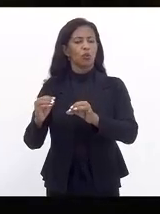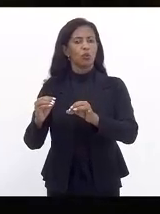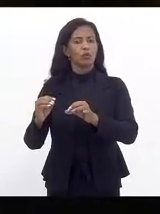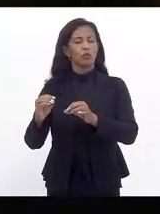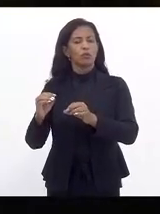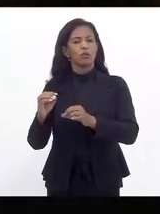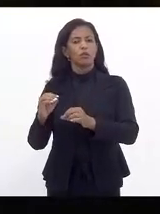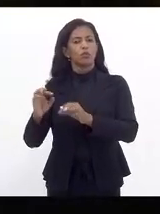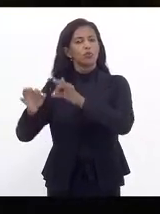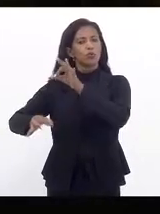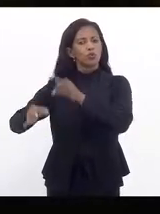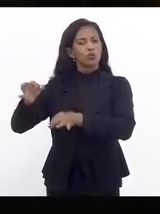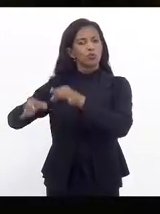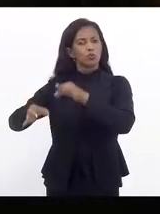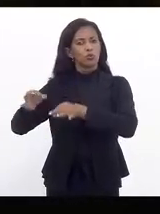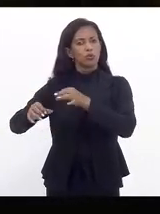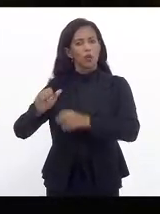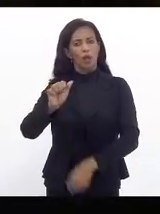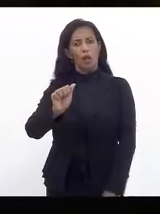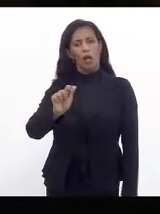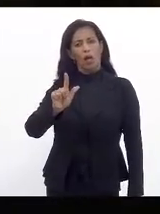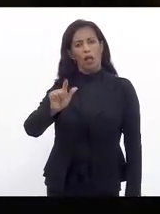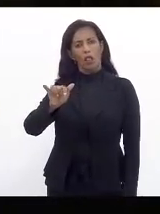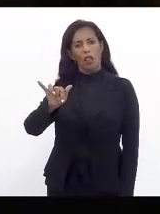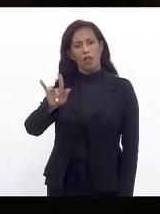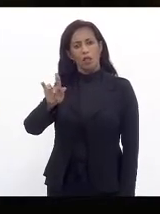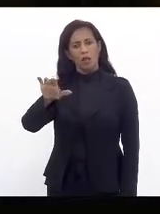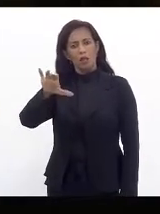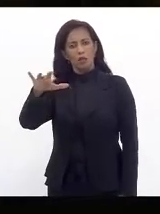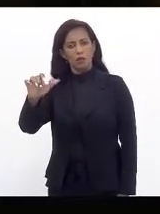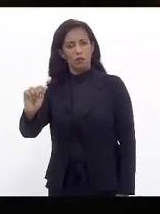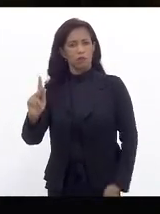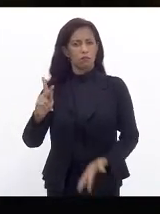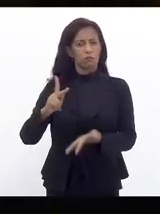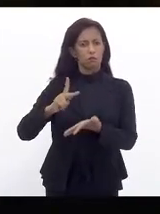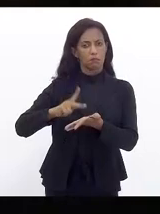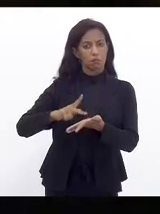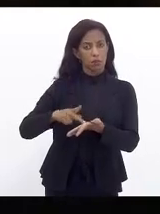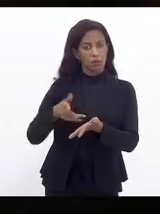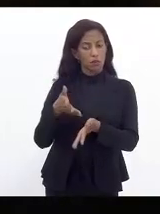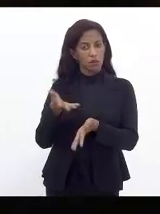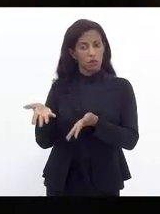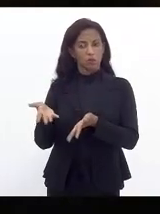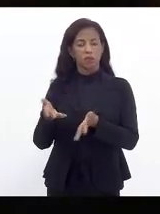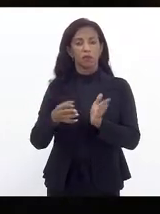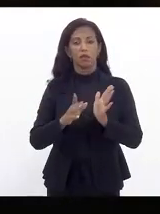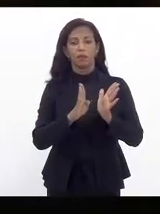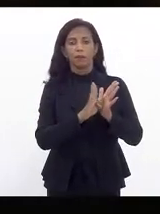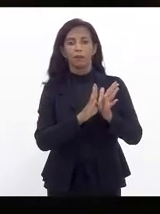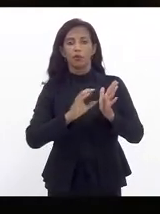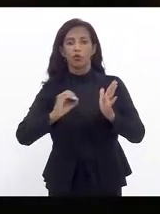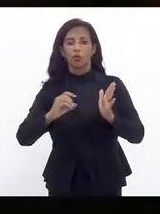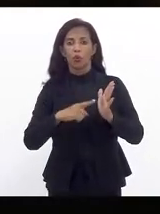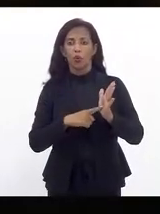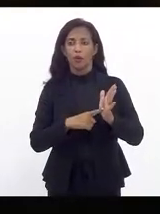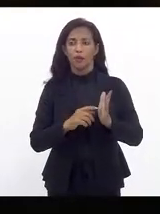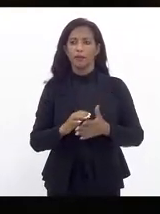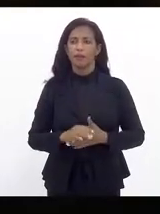jurídica do Aliança Verdadeiro, e sobre orientação está aqui o registro de